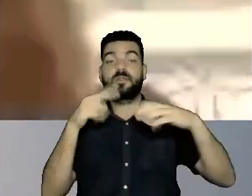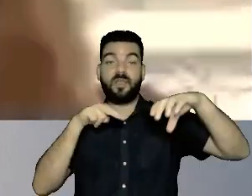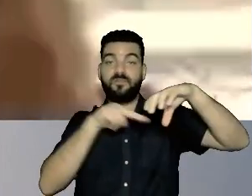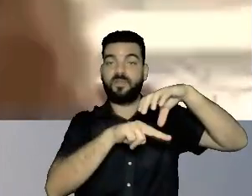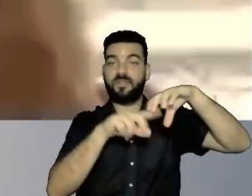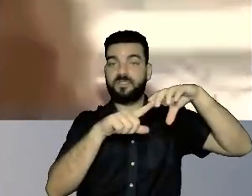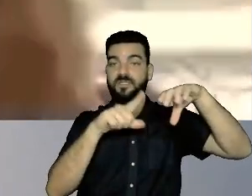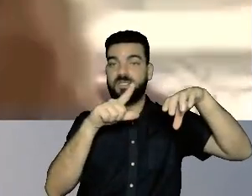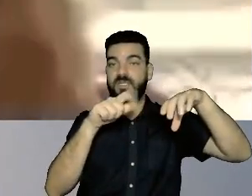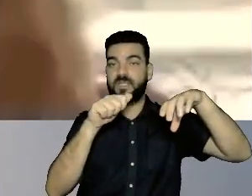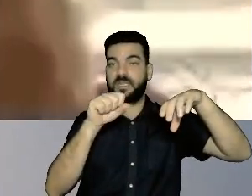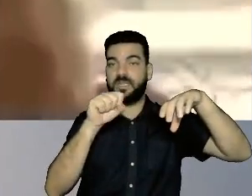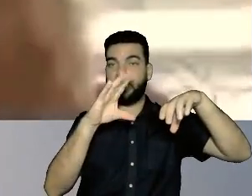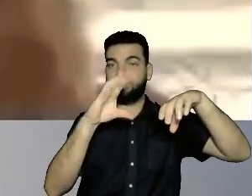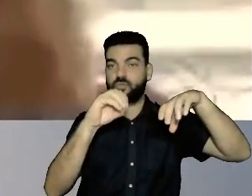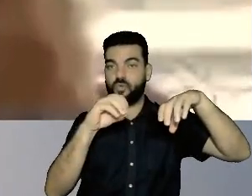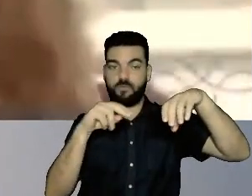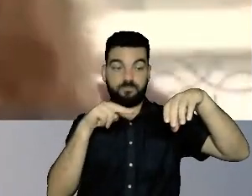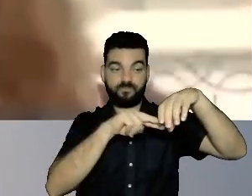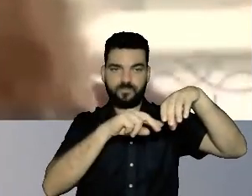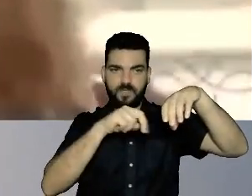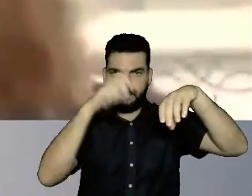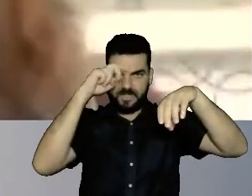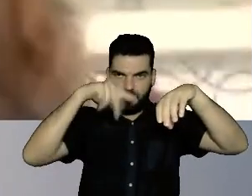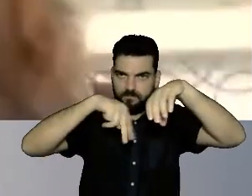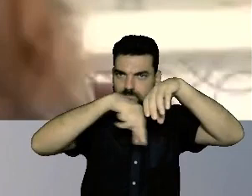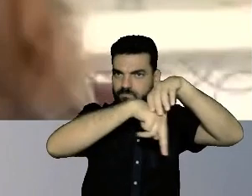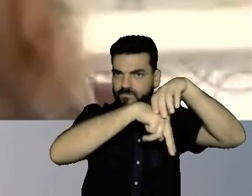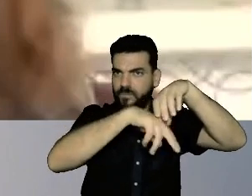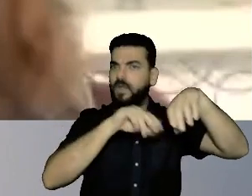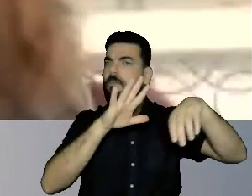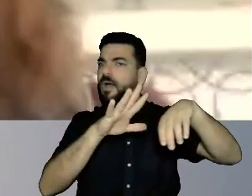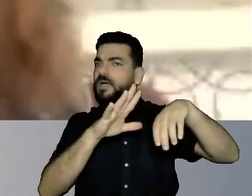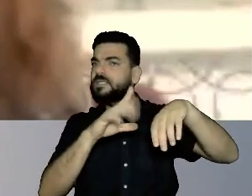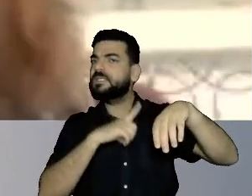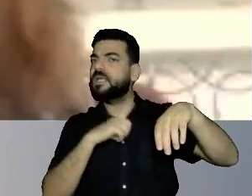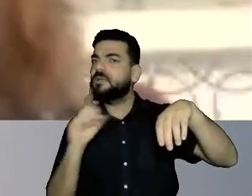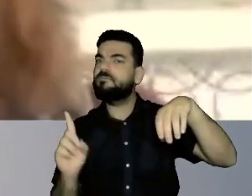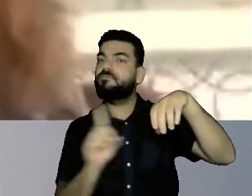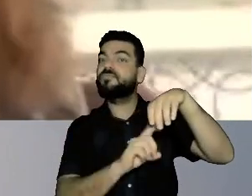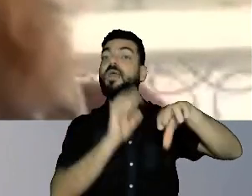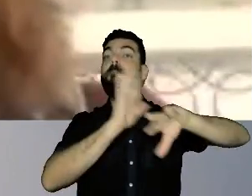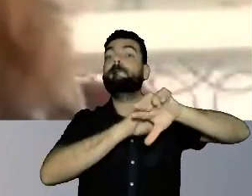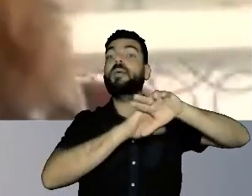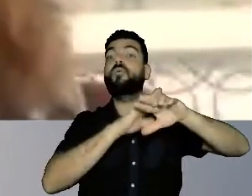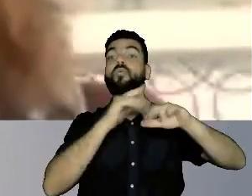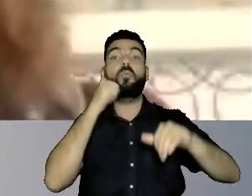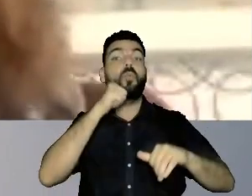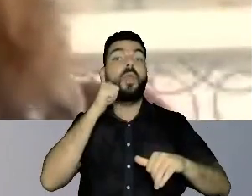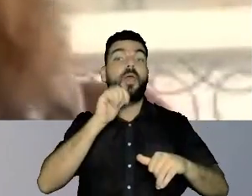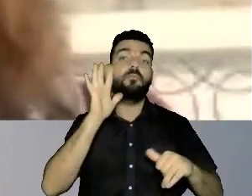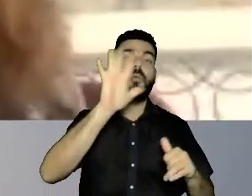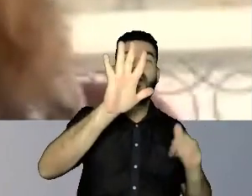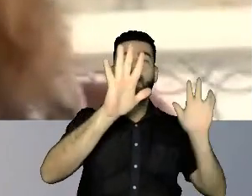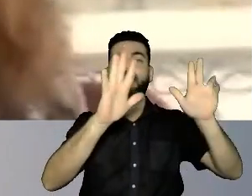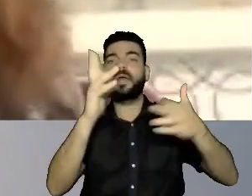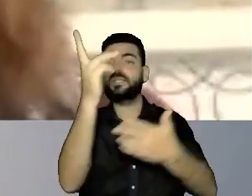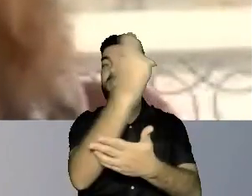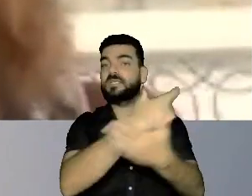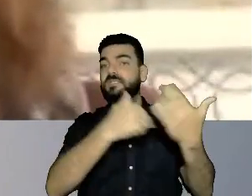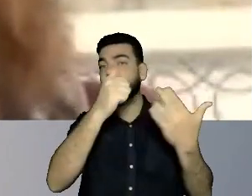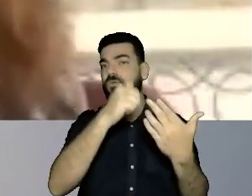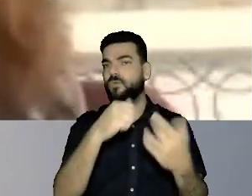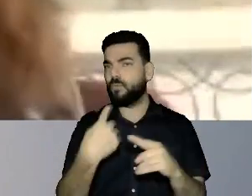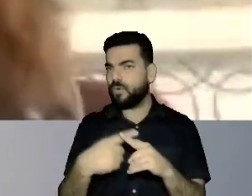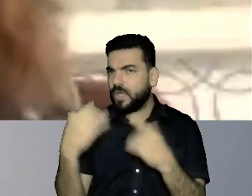importante. Quando a gente vai falar das cavernas de Lascaux, nós normalmente não pensamos que ali